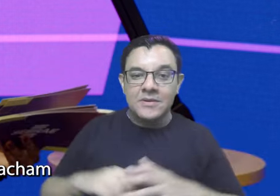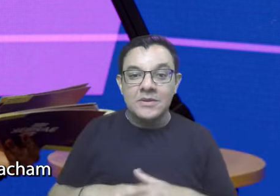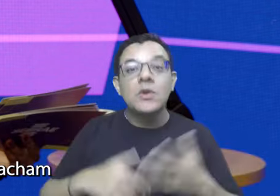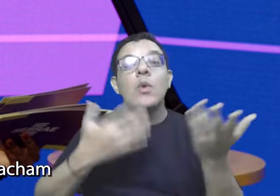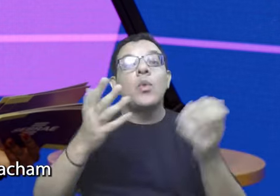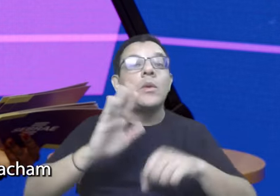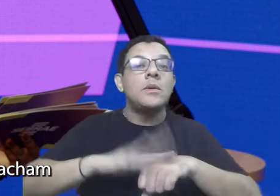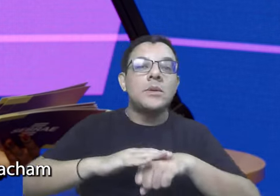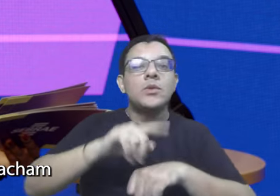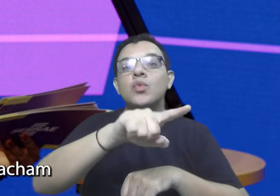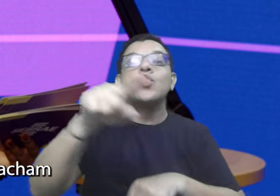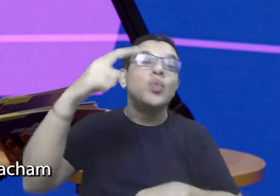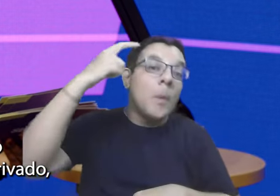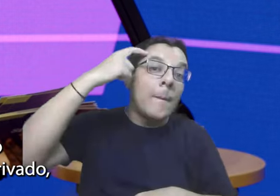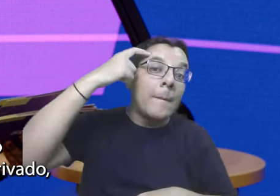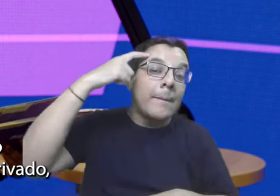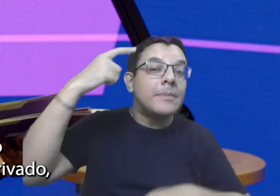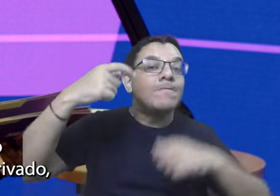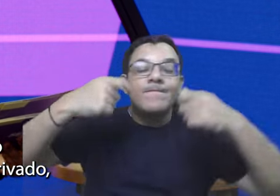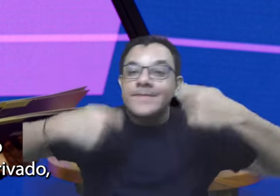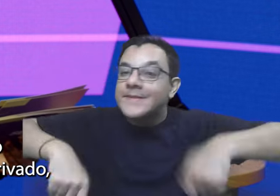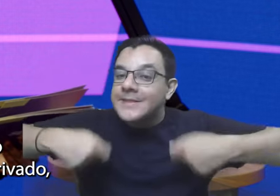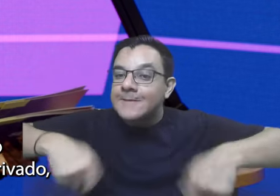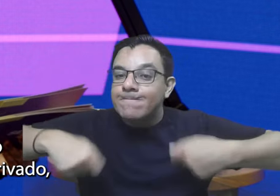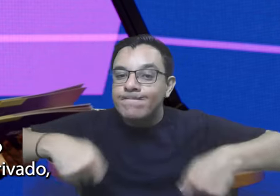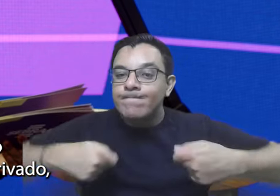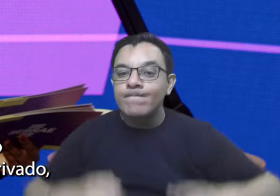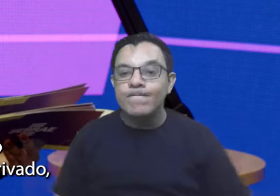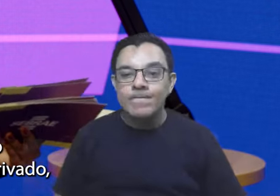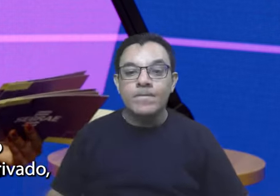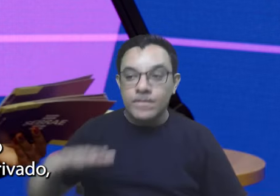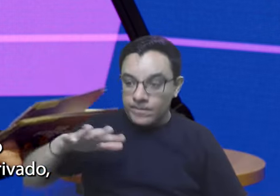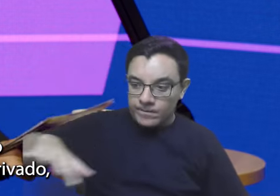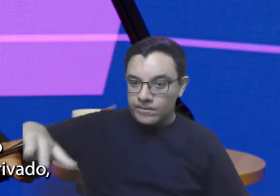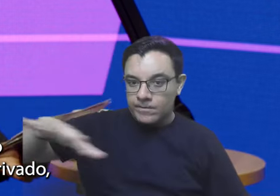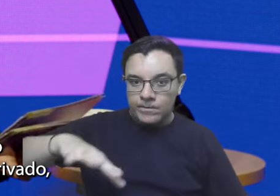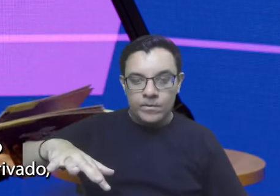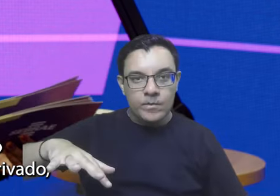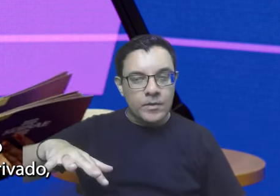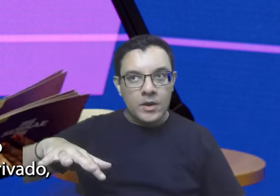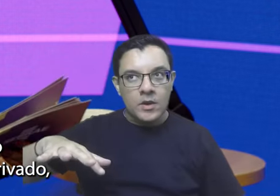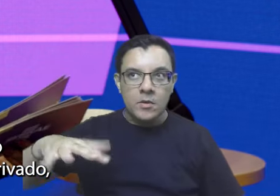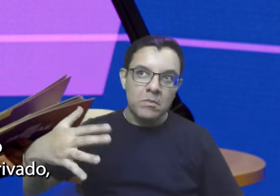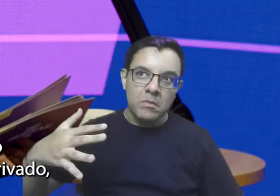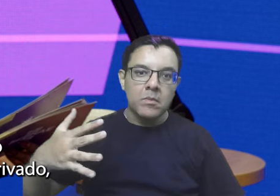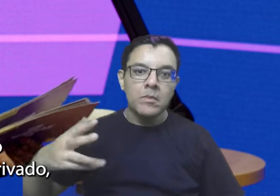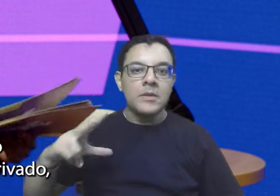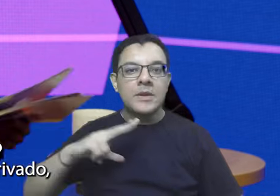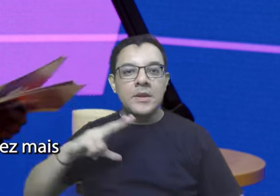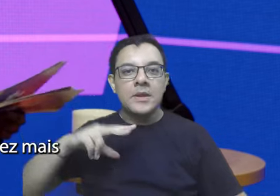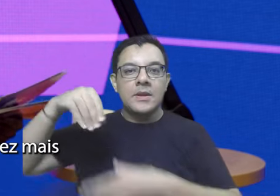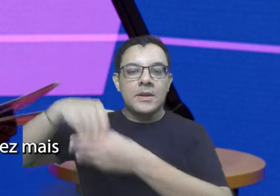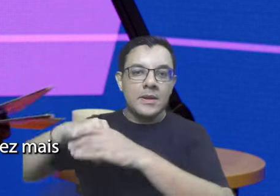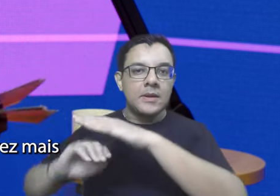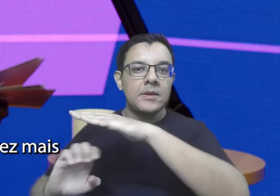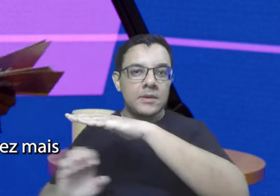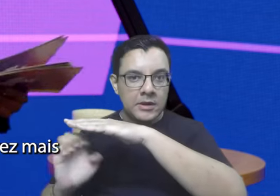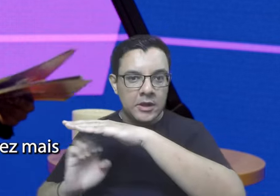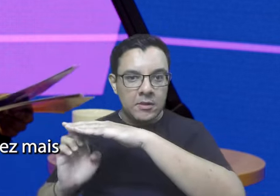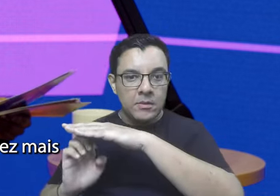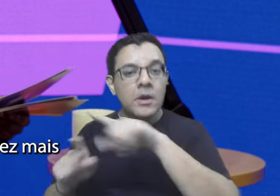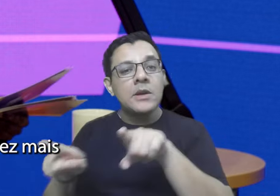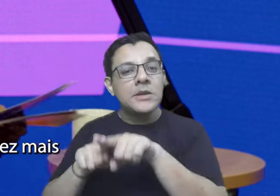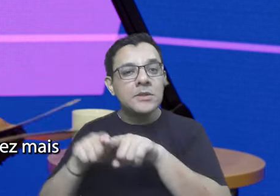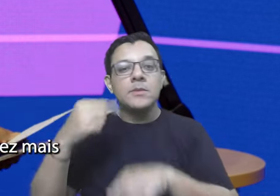são as ações que vocês acham que são necessárias tanto no ambiente público quanto privado para que a gente